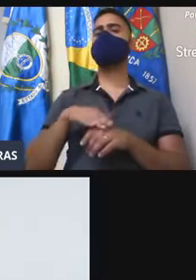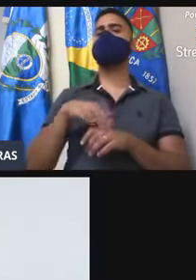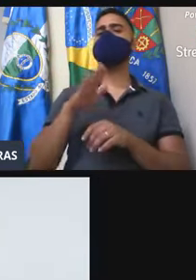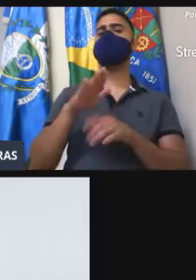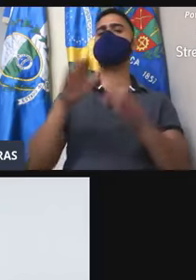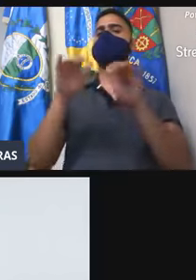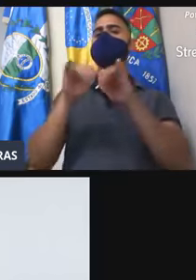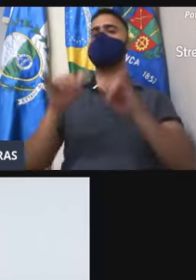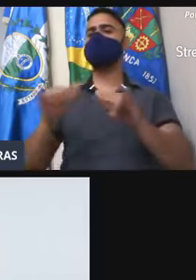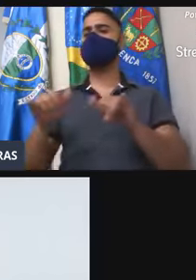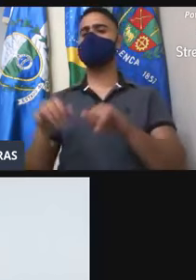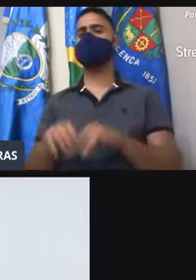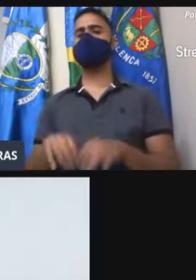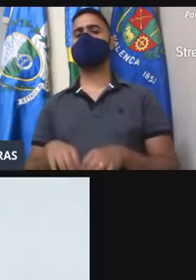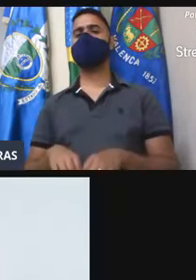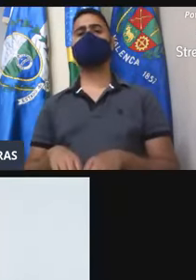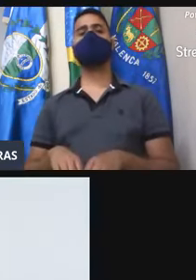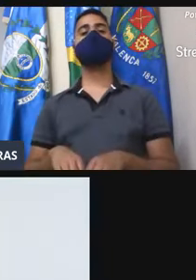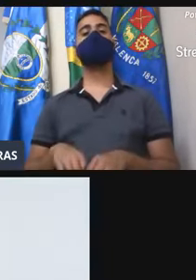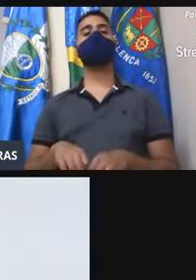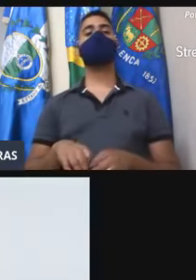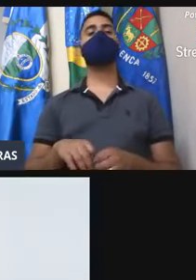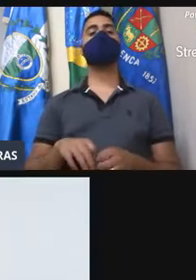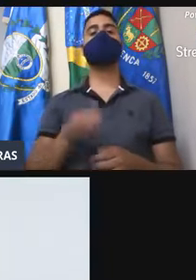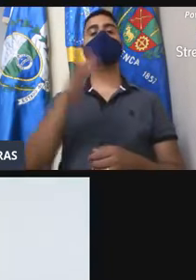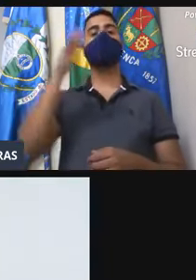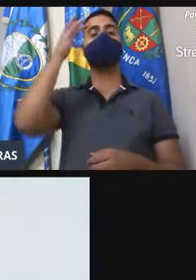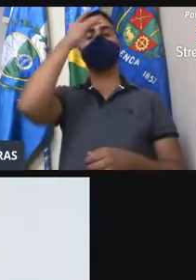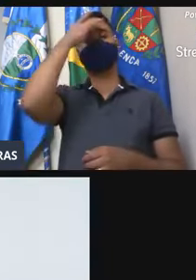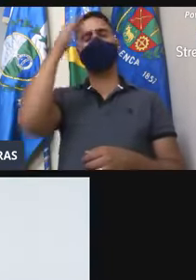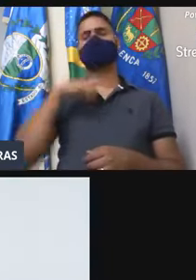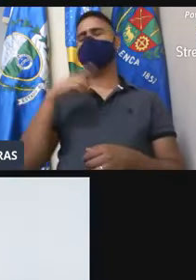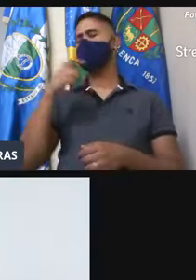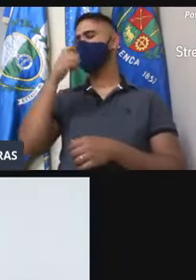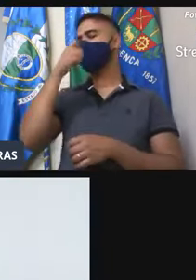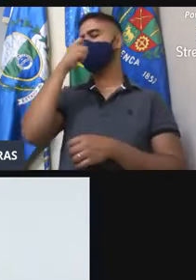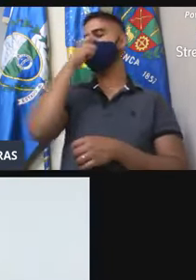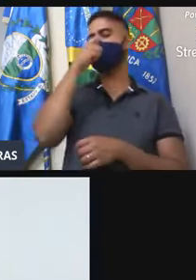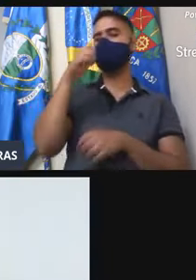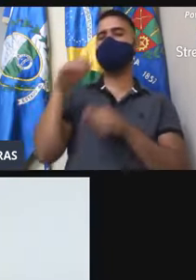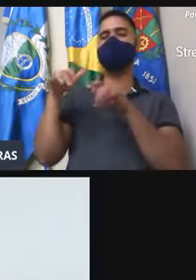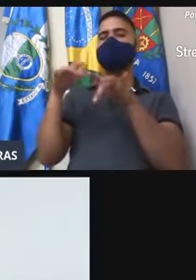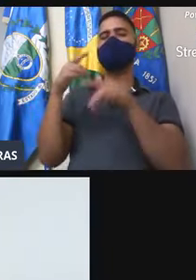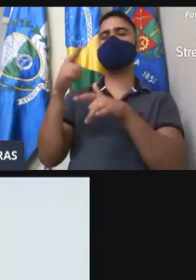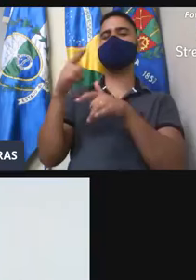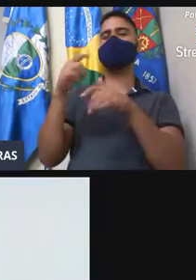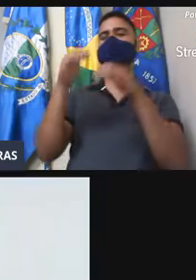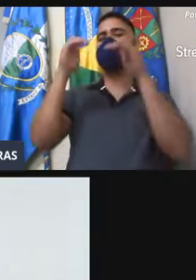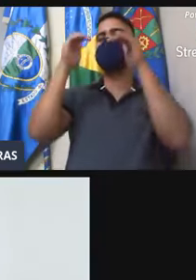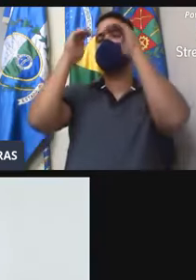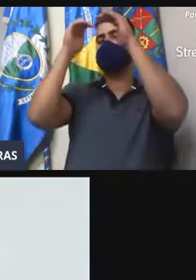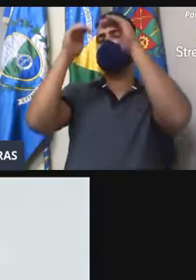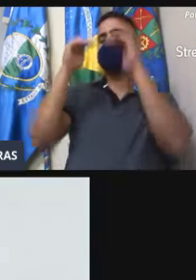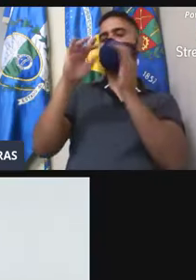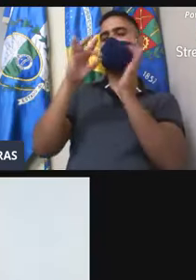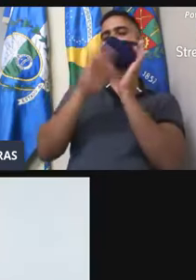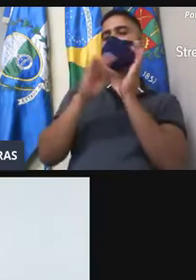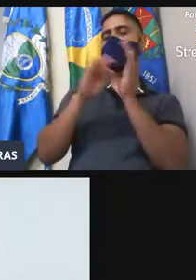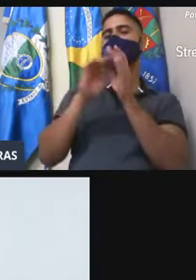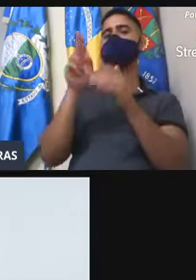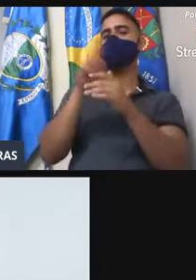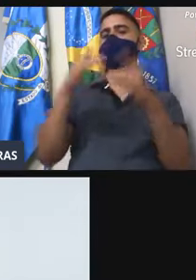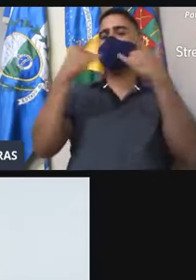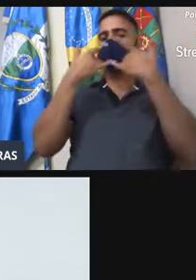orientação, né, das pessoas, porque houve aglomeração, não houve um respeito real do uso de